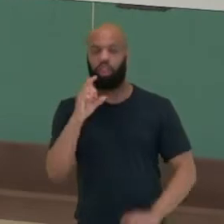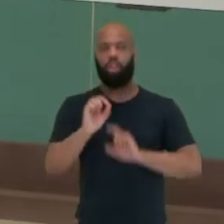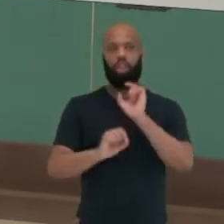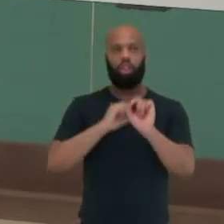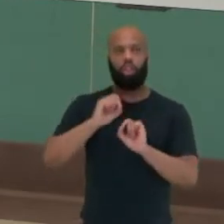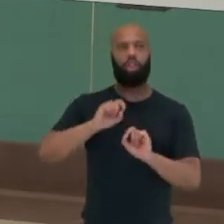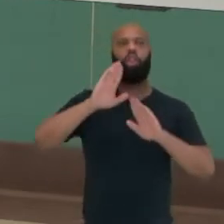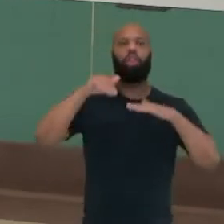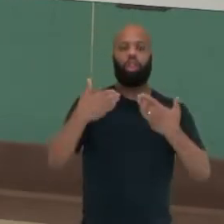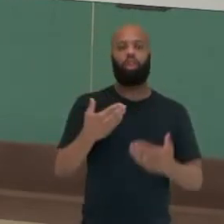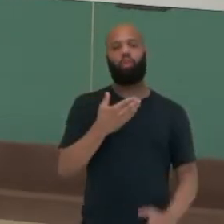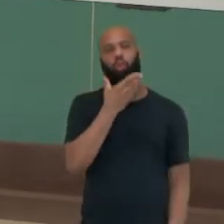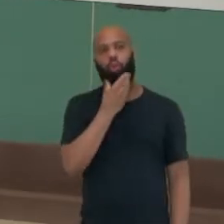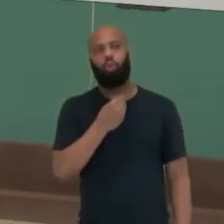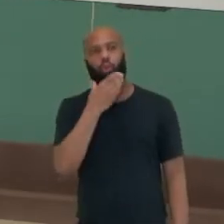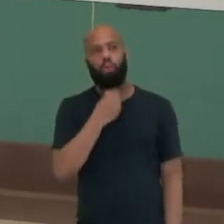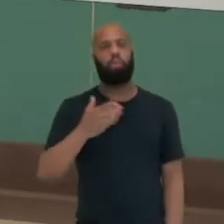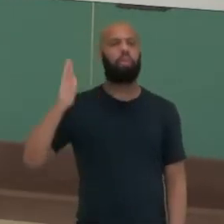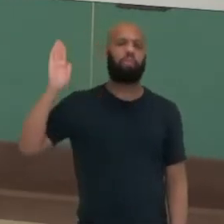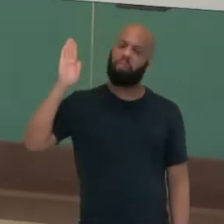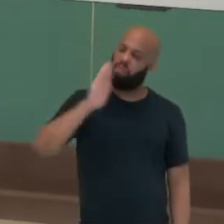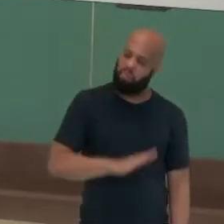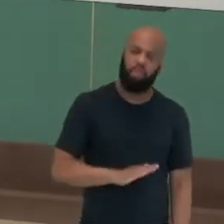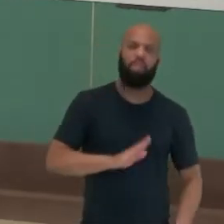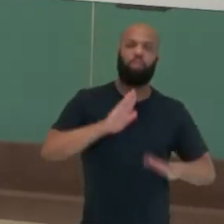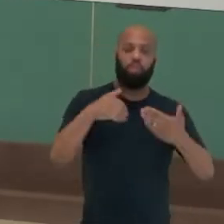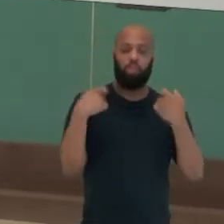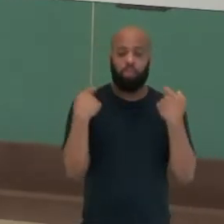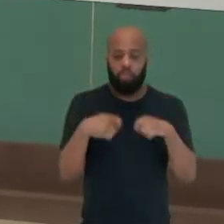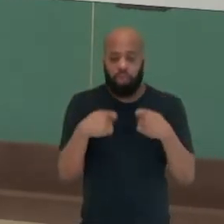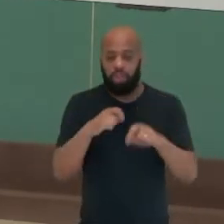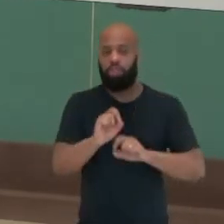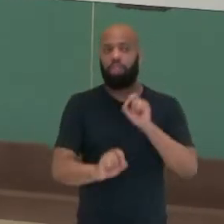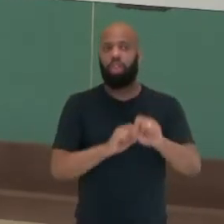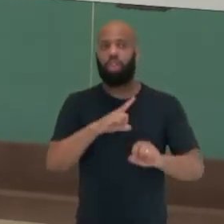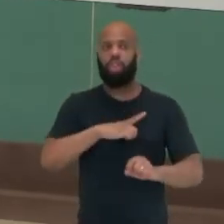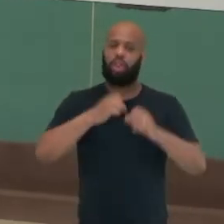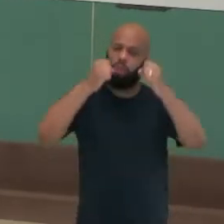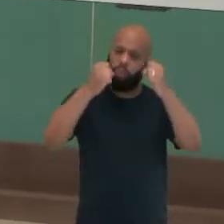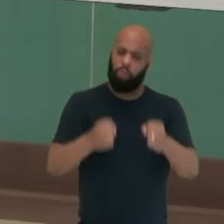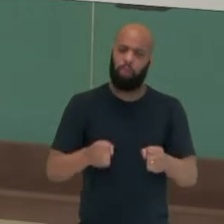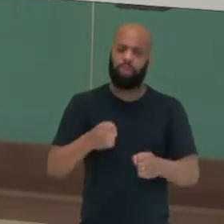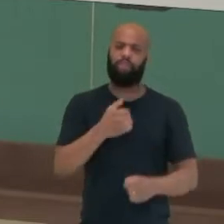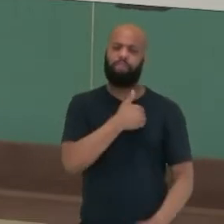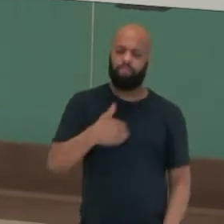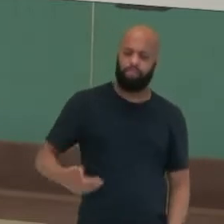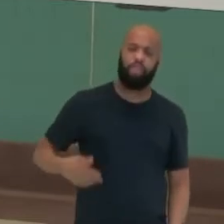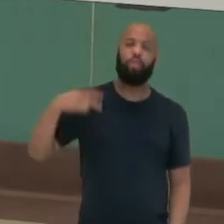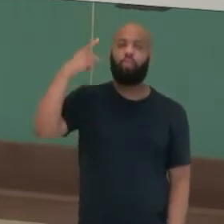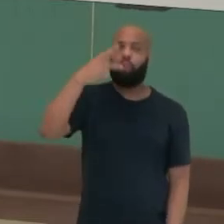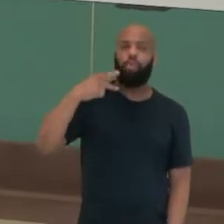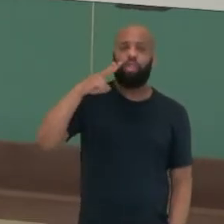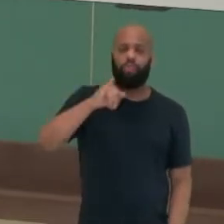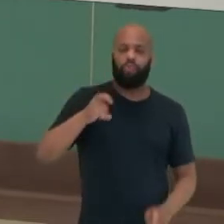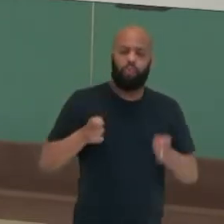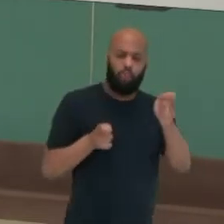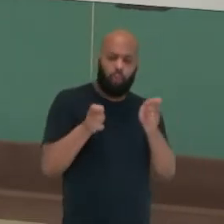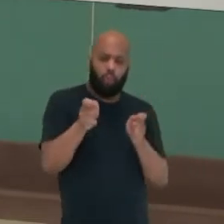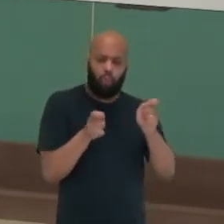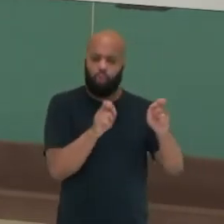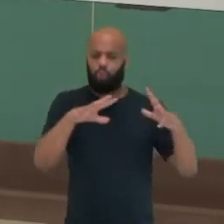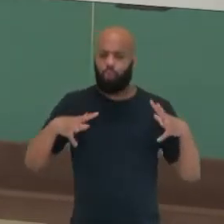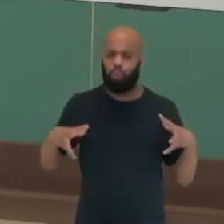natureza e é necessário, então, instituir um poder político que possa controlar